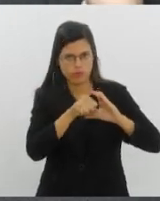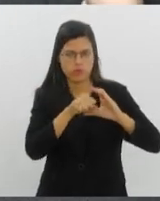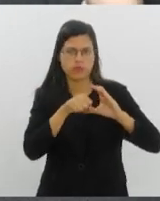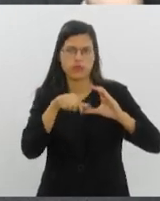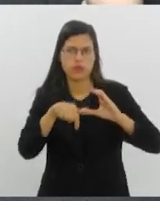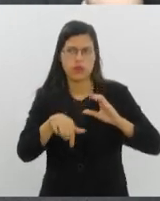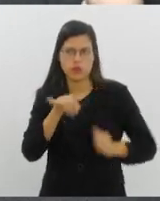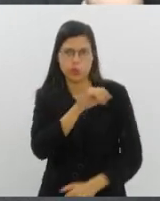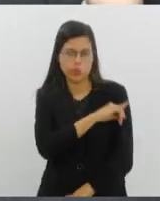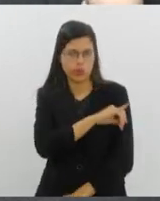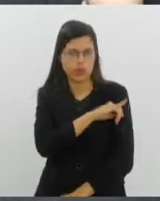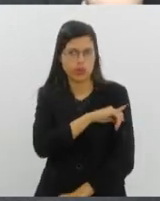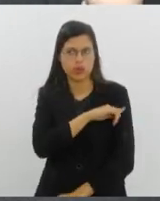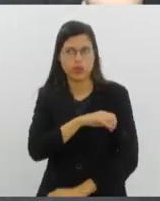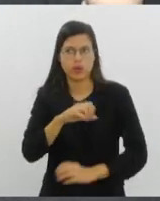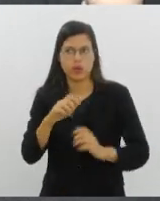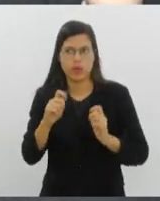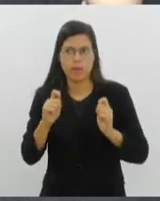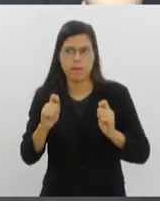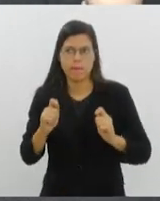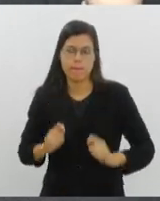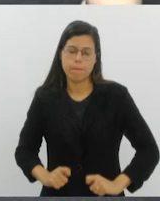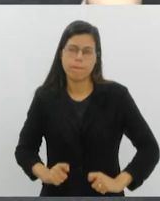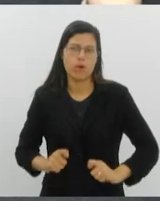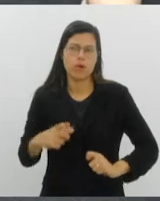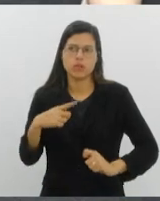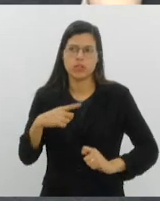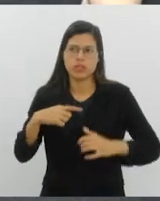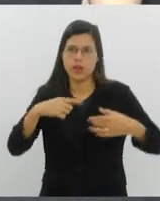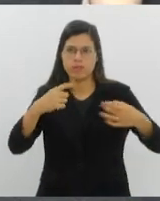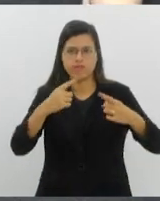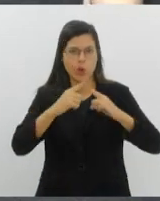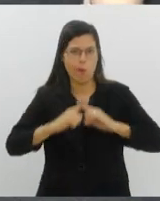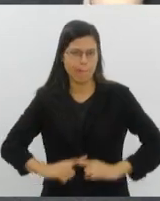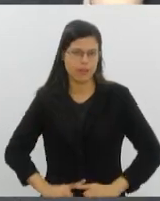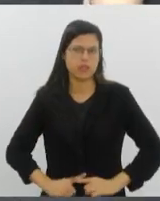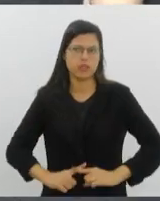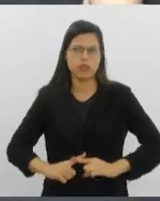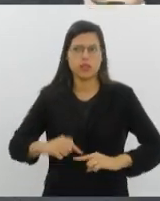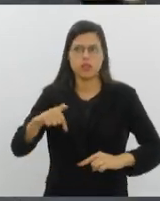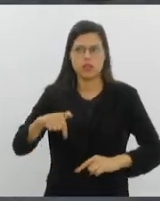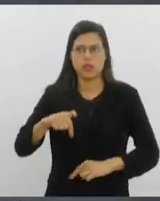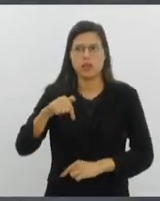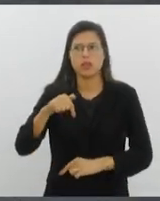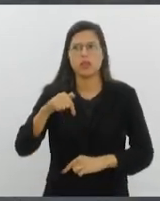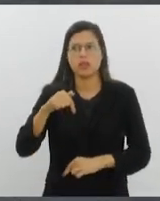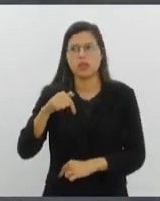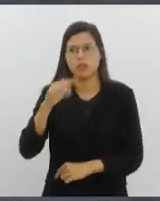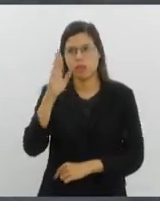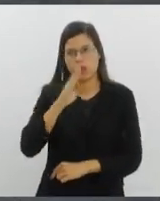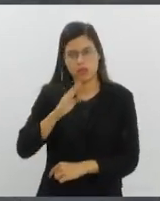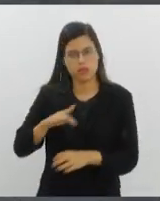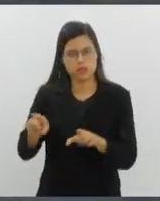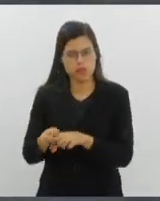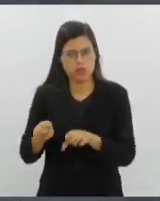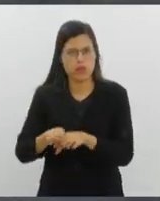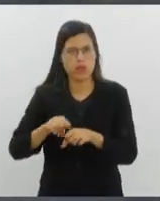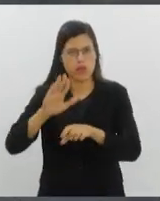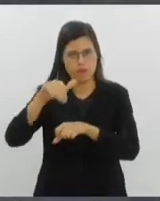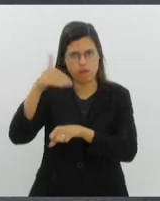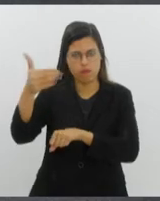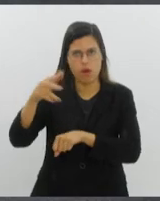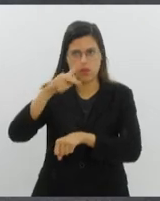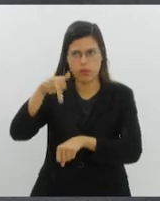para que ele possa ter competitividade em todas as mostras nacionais e internacionais. Nós sabemos que o deputado Munir Neto vem